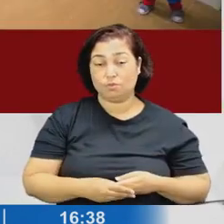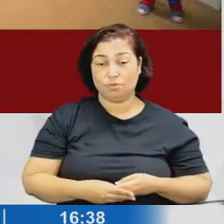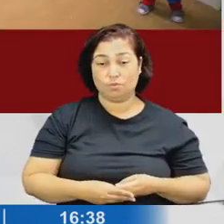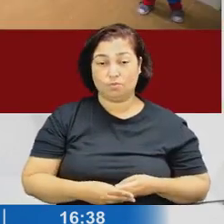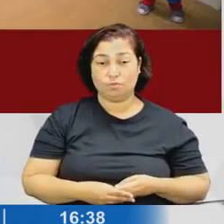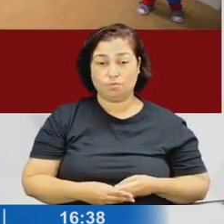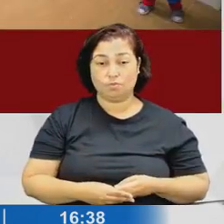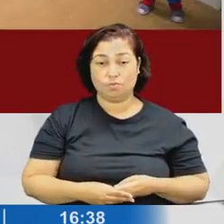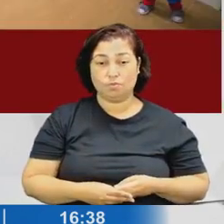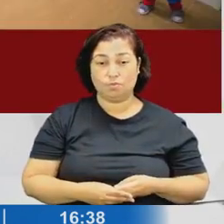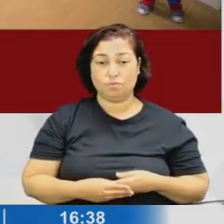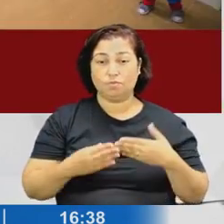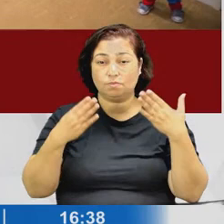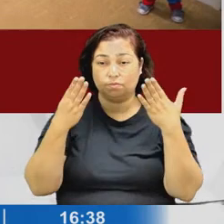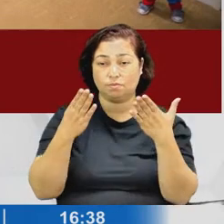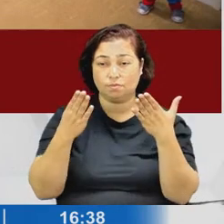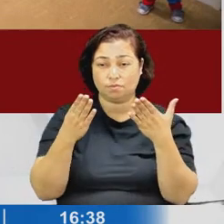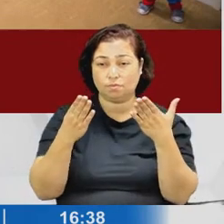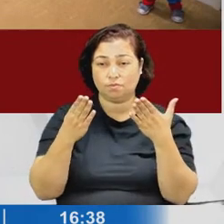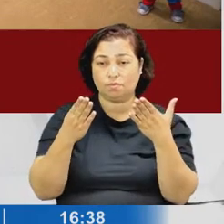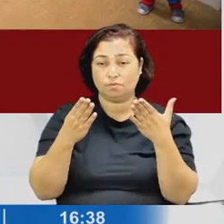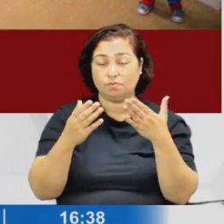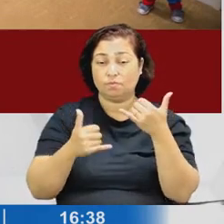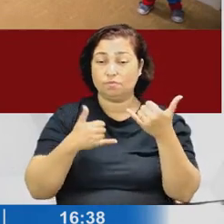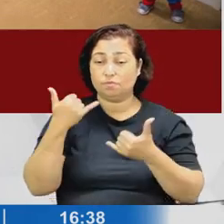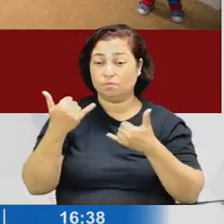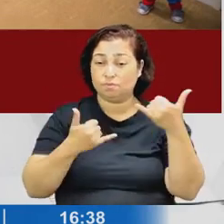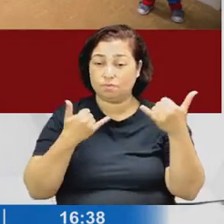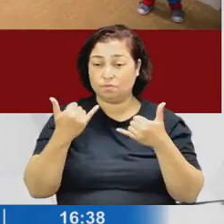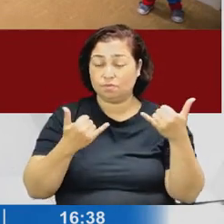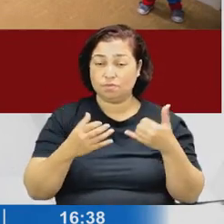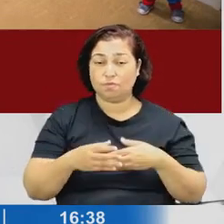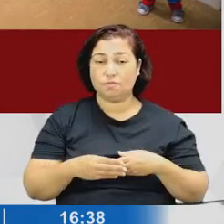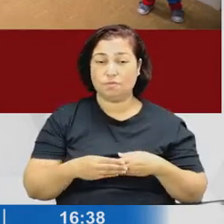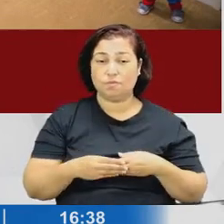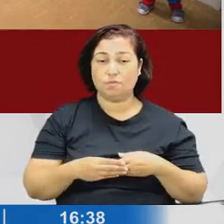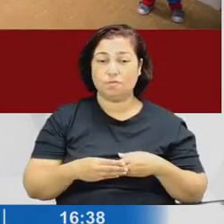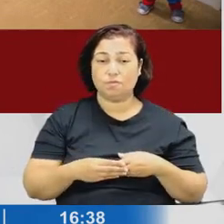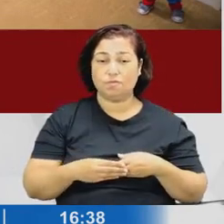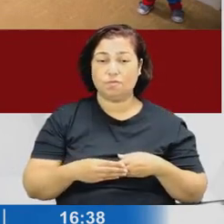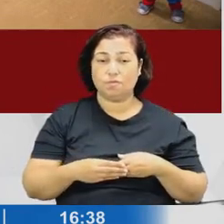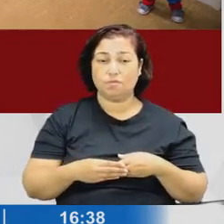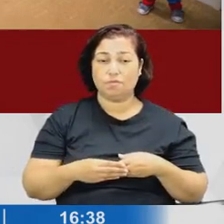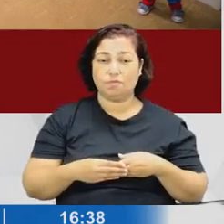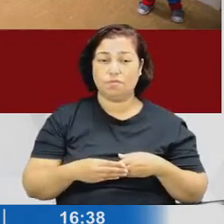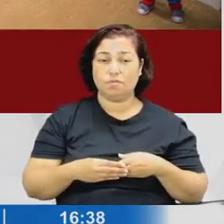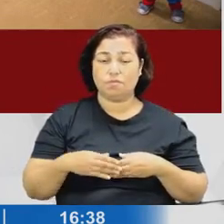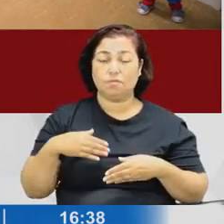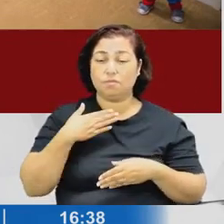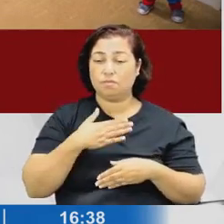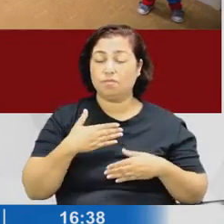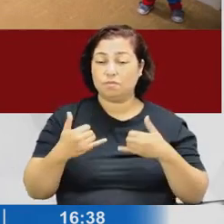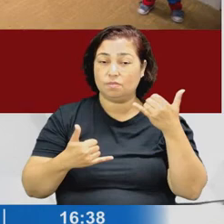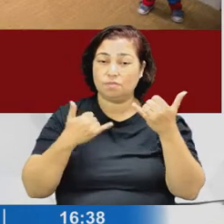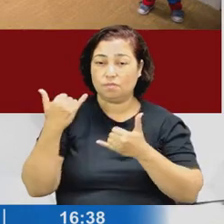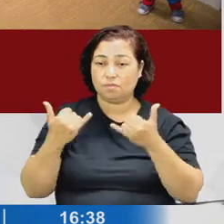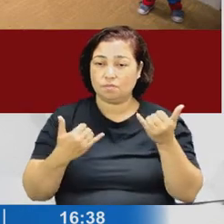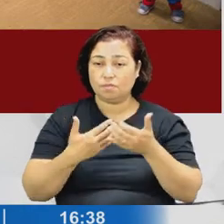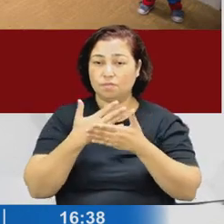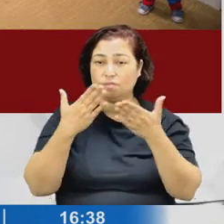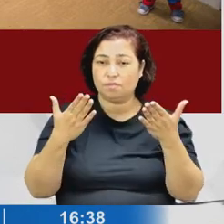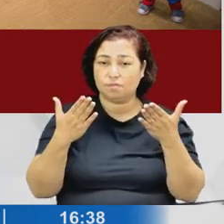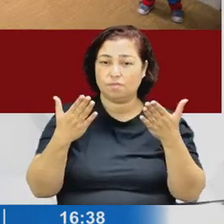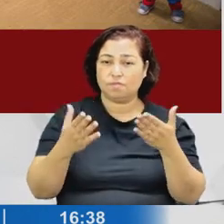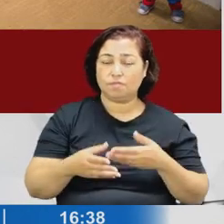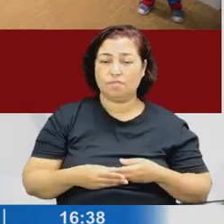correndo com as crianças Casa Branca dizem que essa foto é uma das que ele mais gosta brincando com o filho de um parlamentar lá de homem-aranha fingiu que foi pego